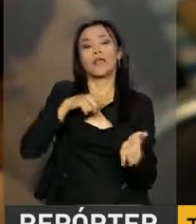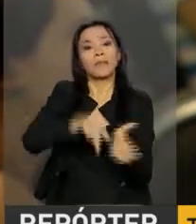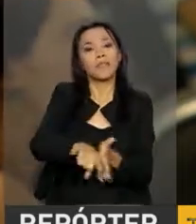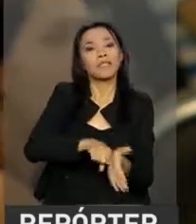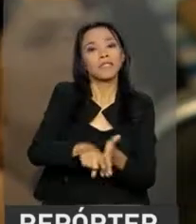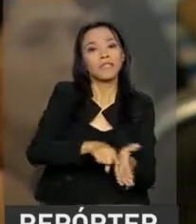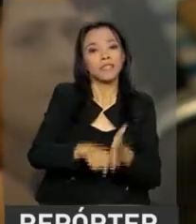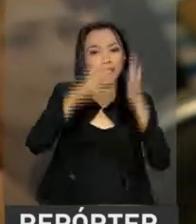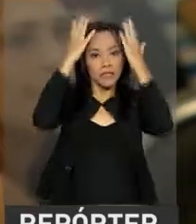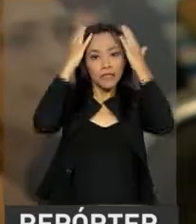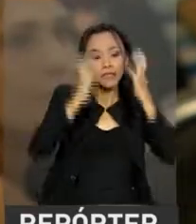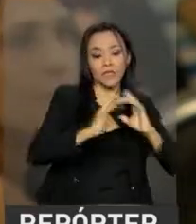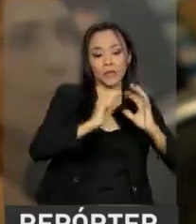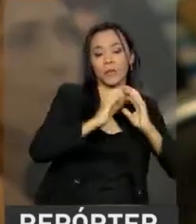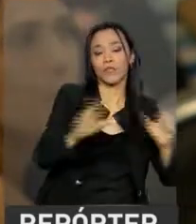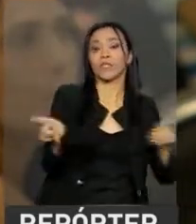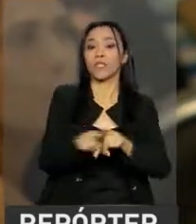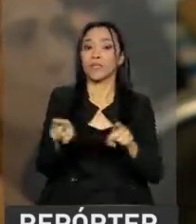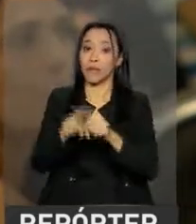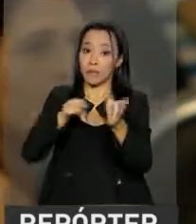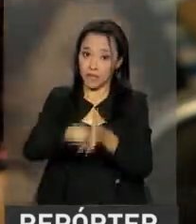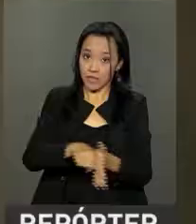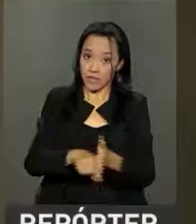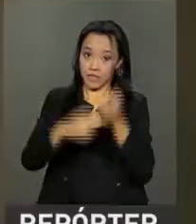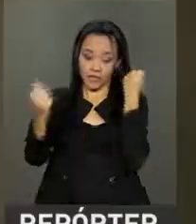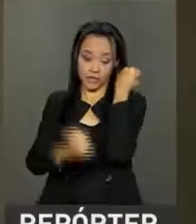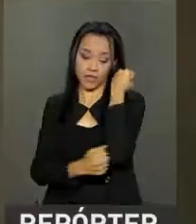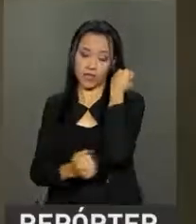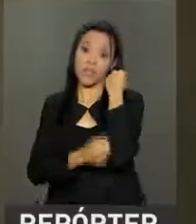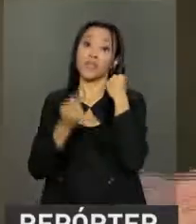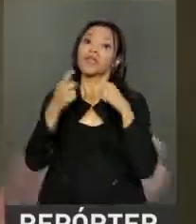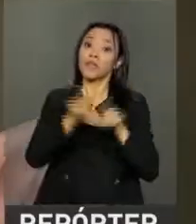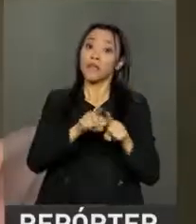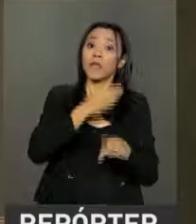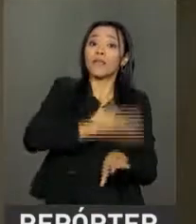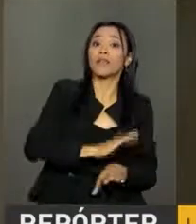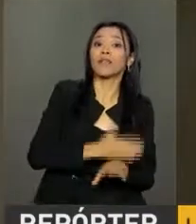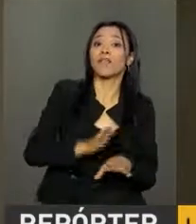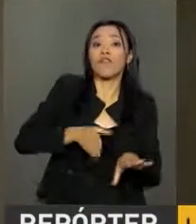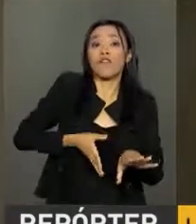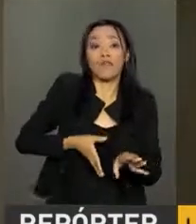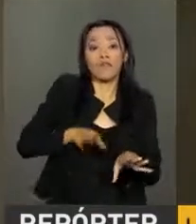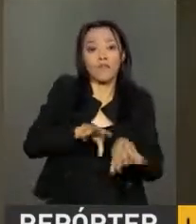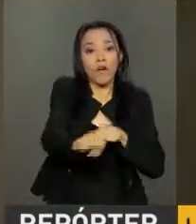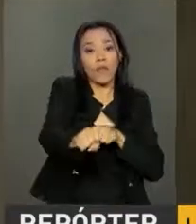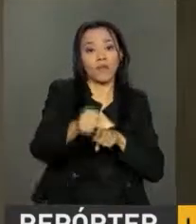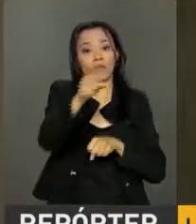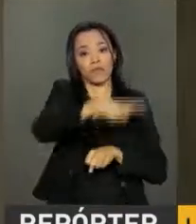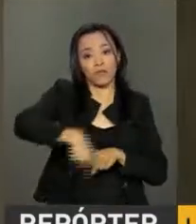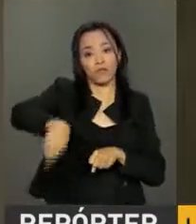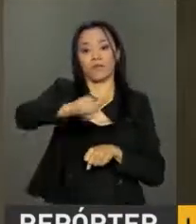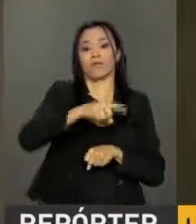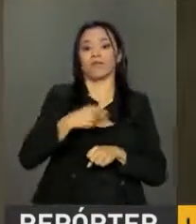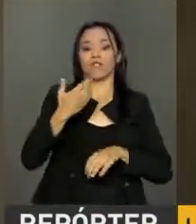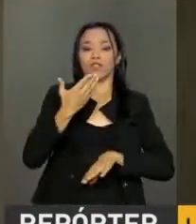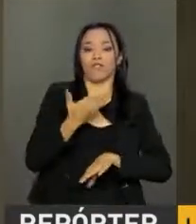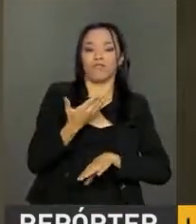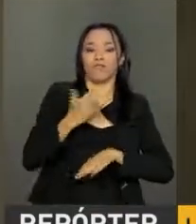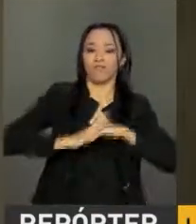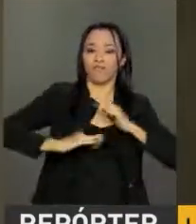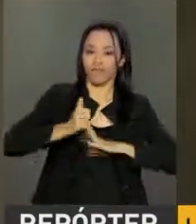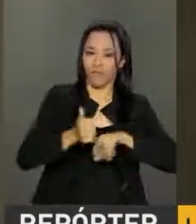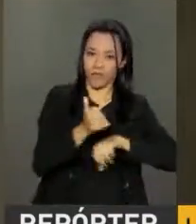ortopedia e trabalha na formação de profissionais e isso tem gerado interesse internacional muito grande nós já temos